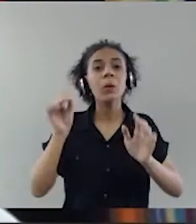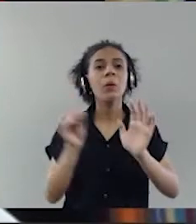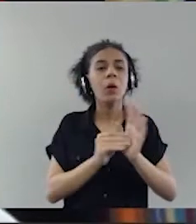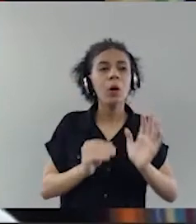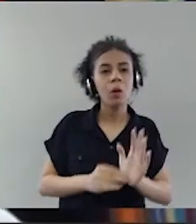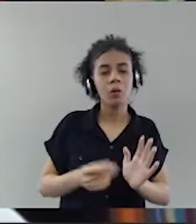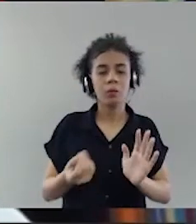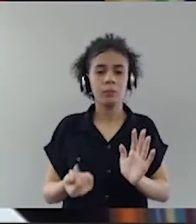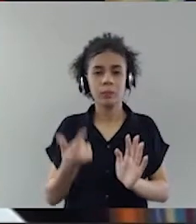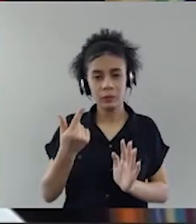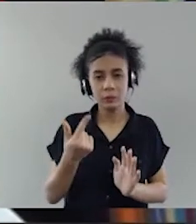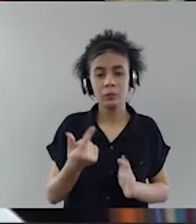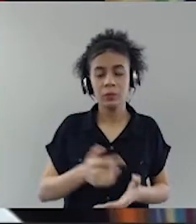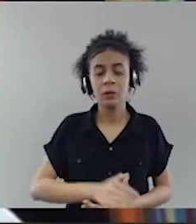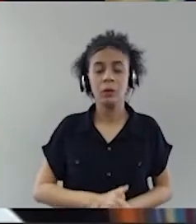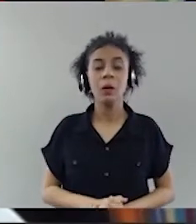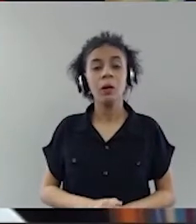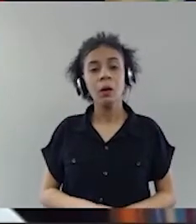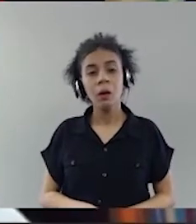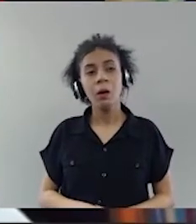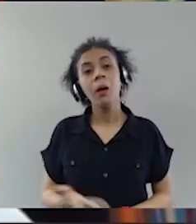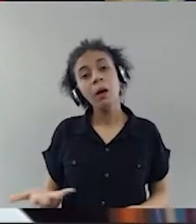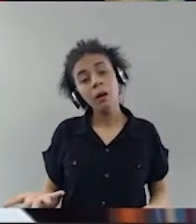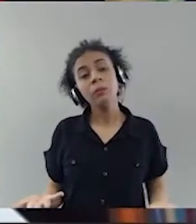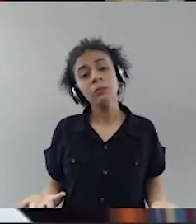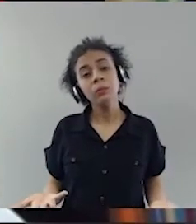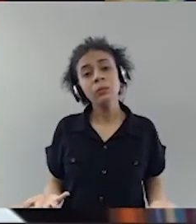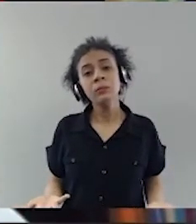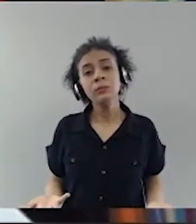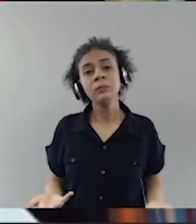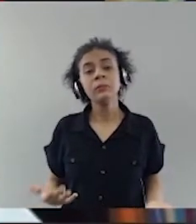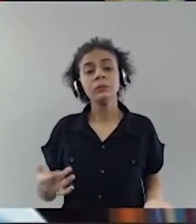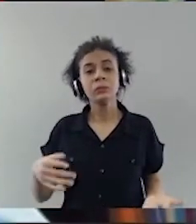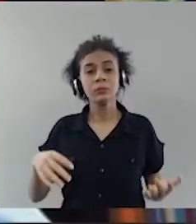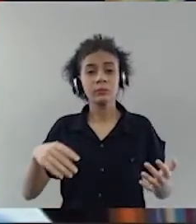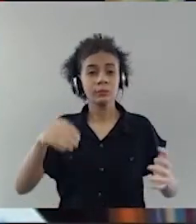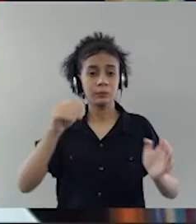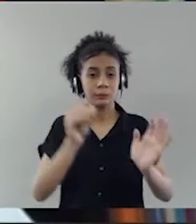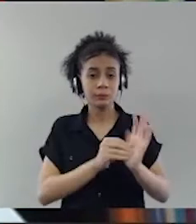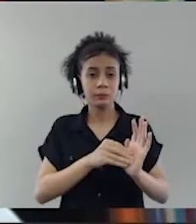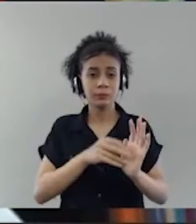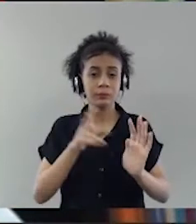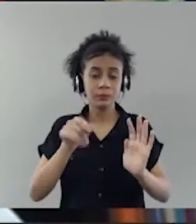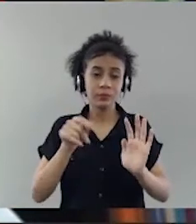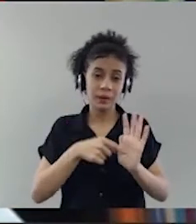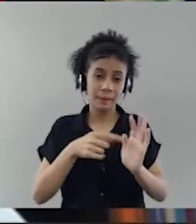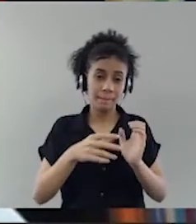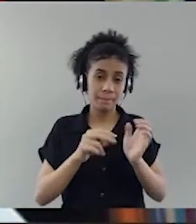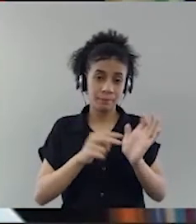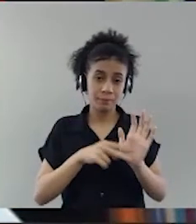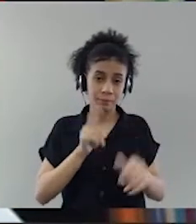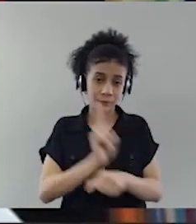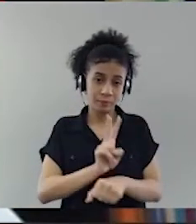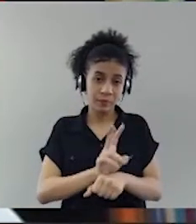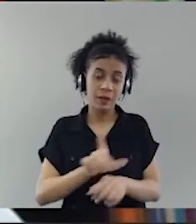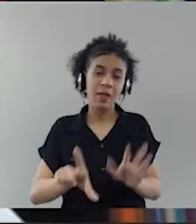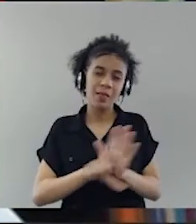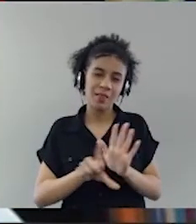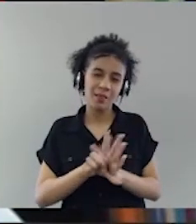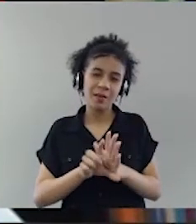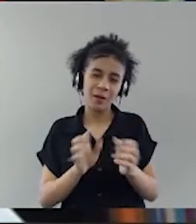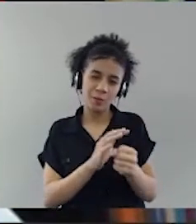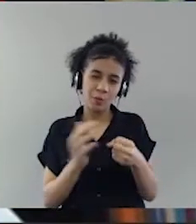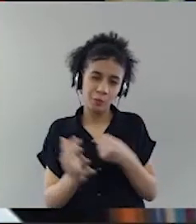de preços. Então, quer dizer, essa atuação trazida pela medida provisória na lei, já chamada Lei do Covid, aí, a